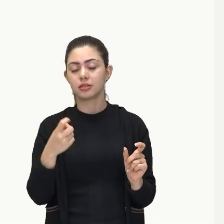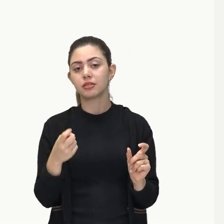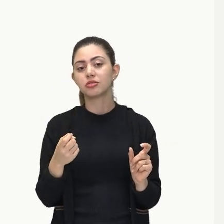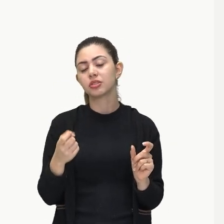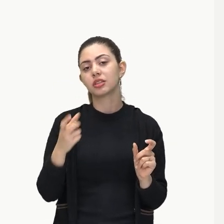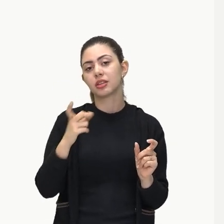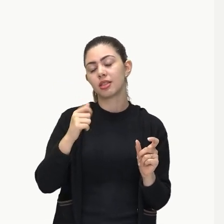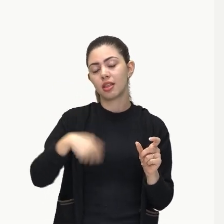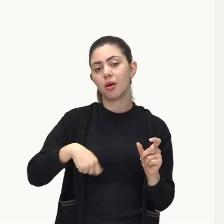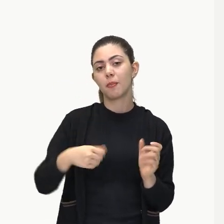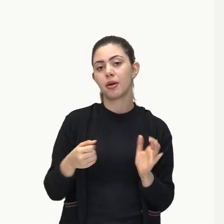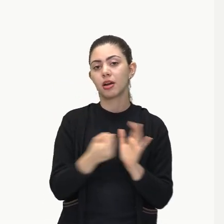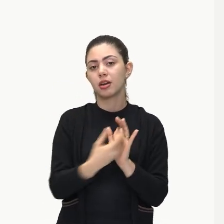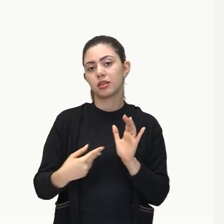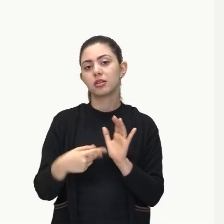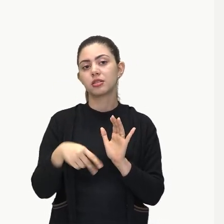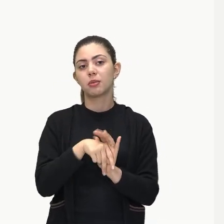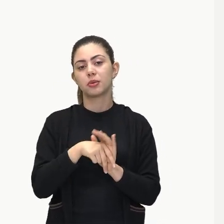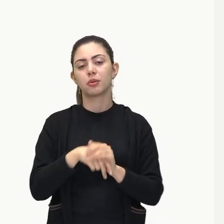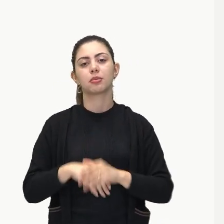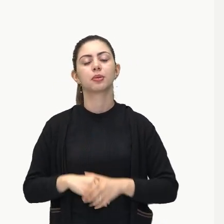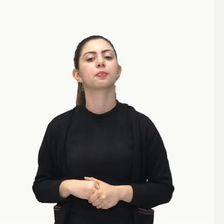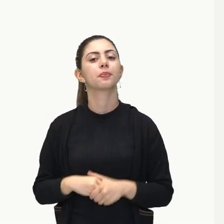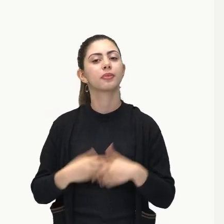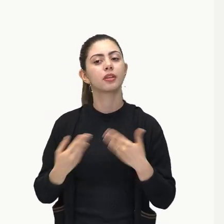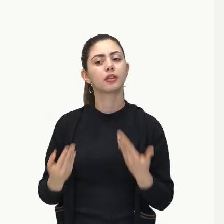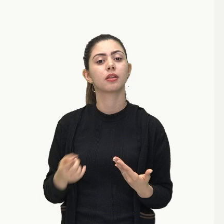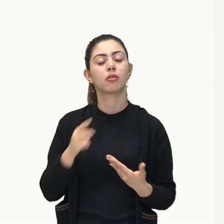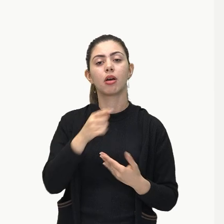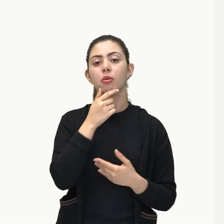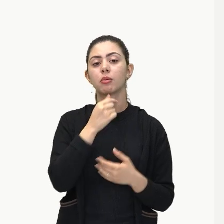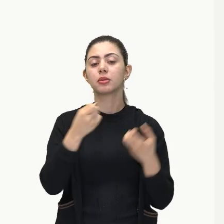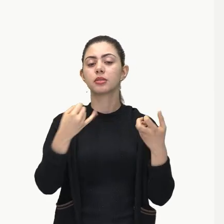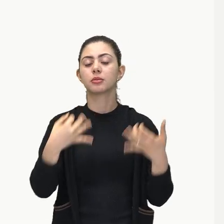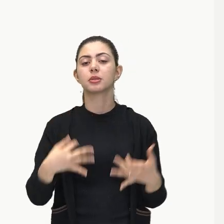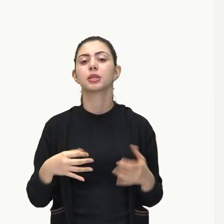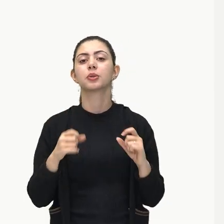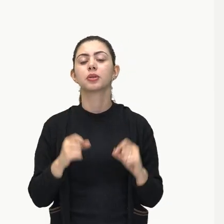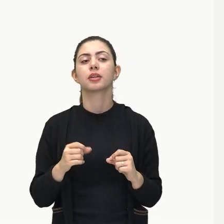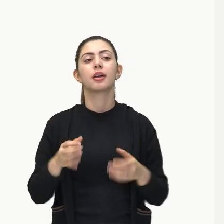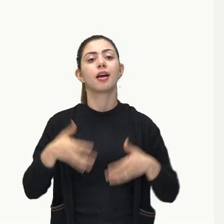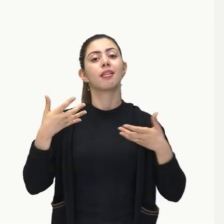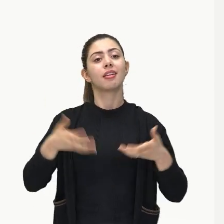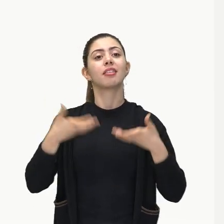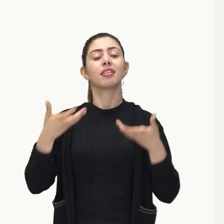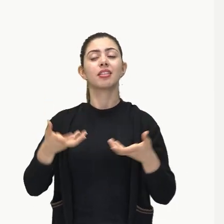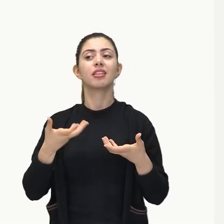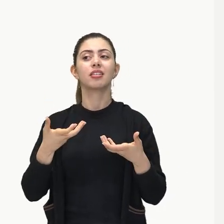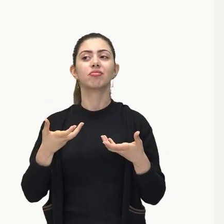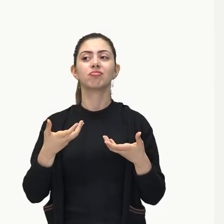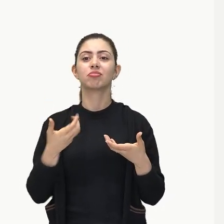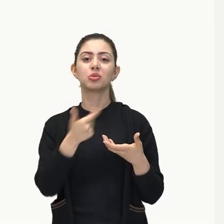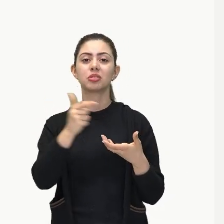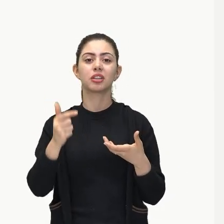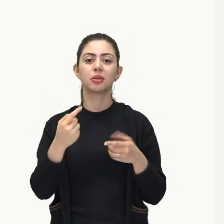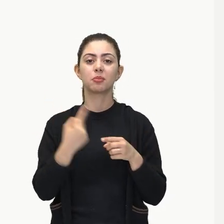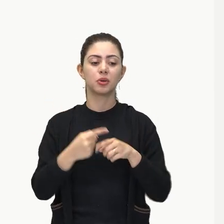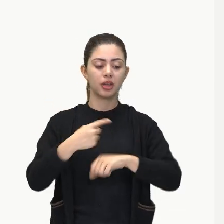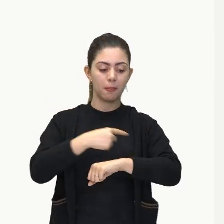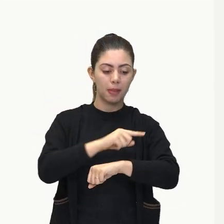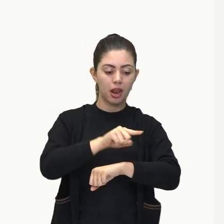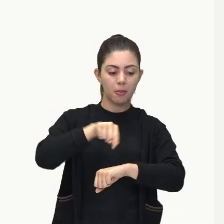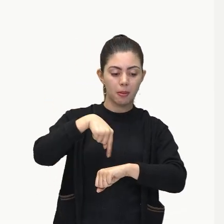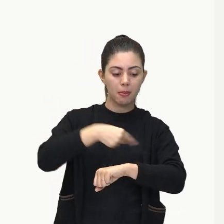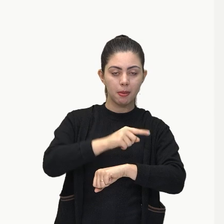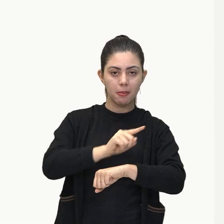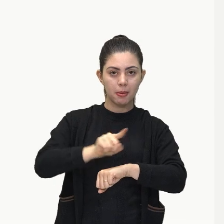essa ideia. Então, ele diz que já perdeu toda a alegria de fazer o tic-tac. E esse já perdi toda a alegria de